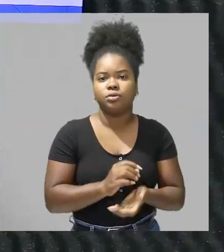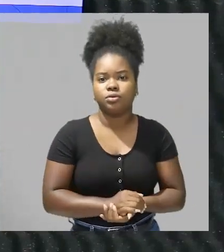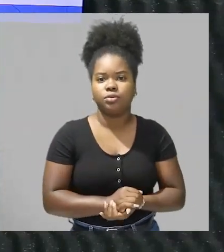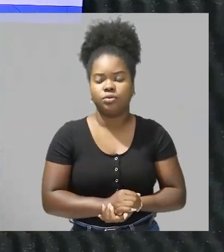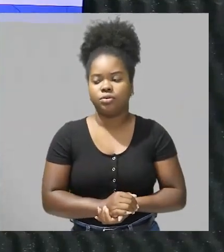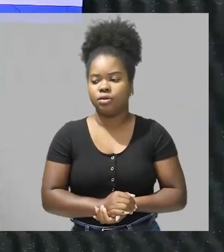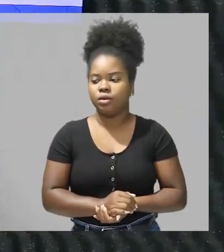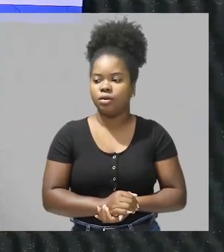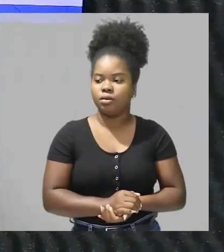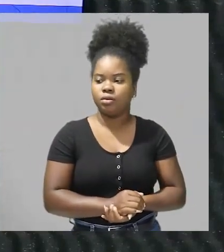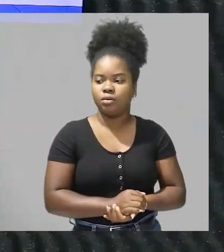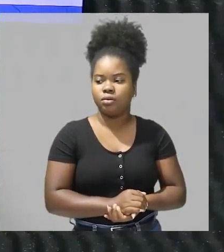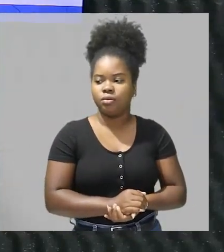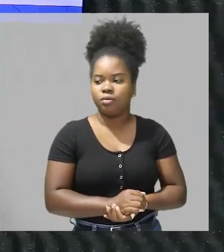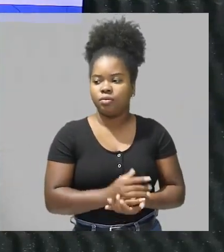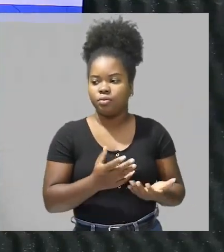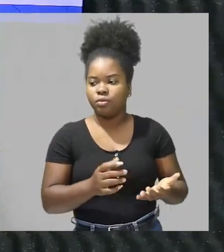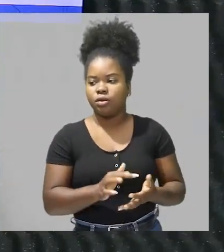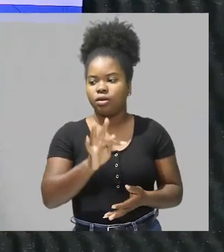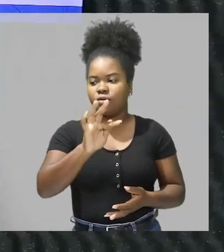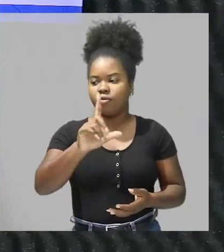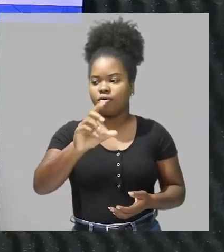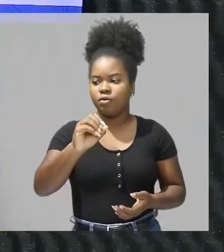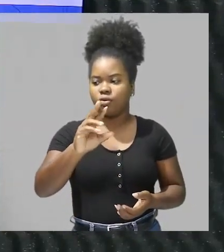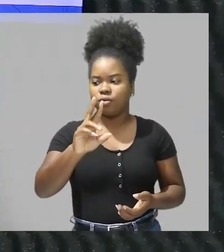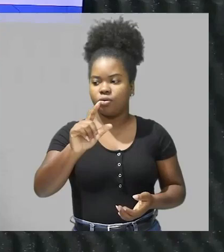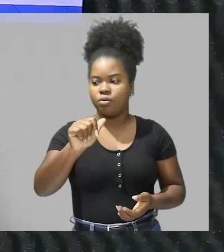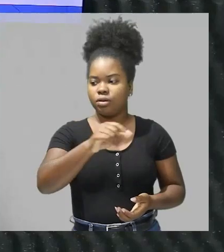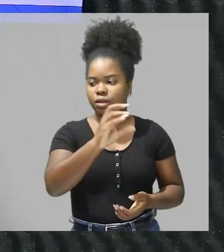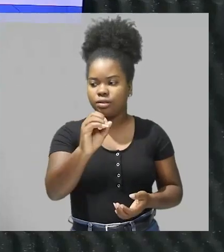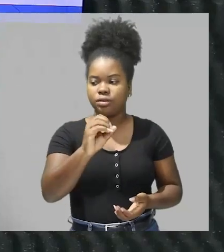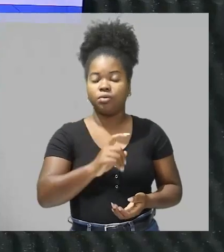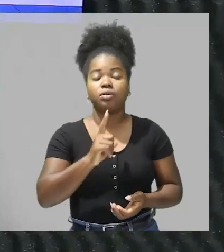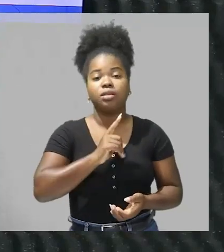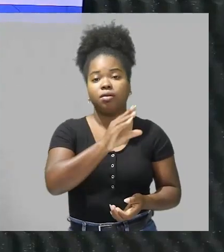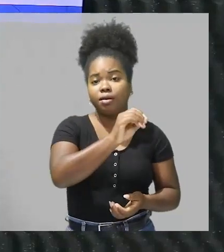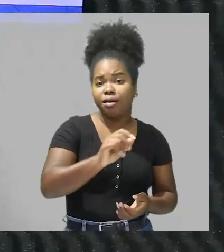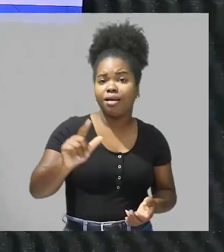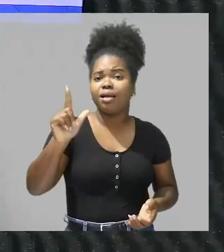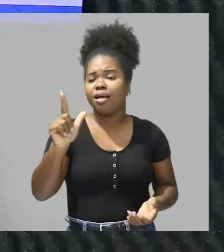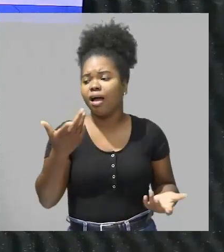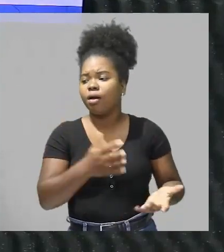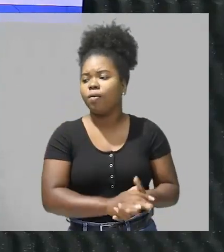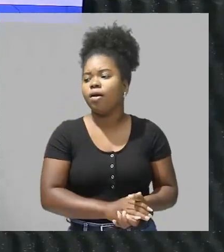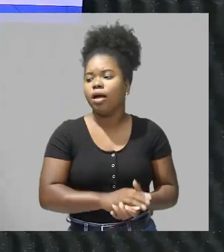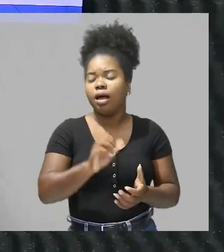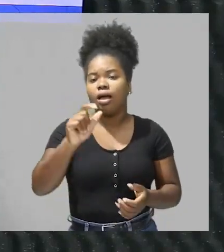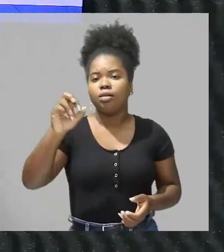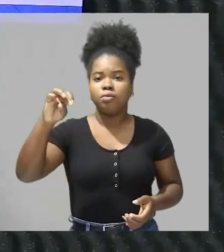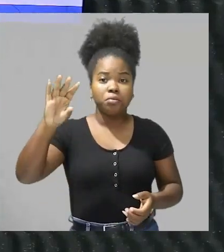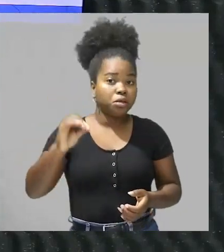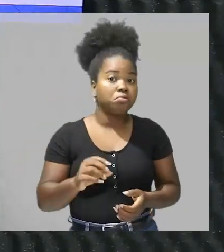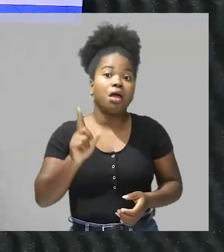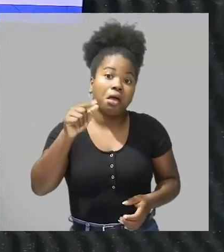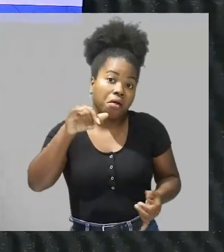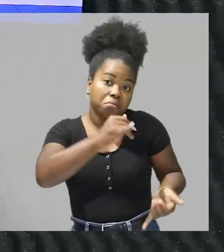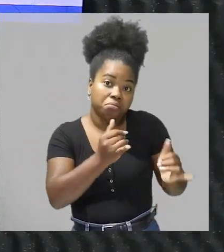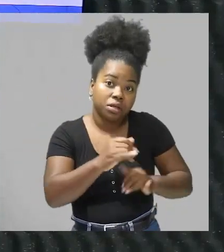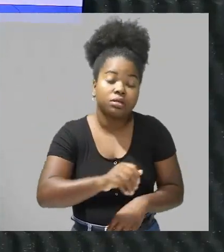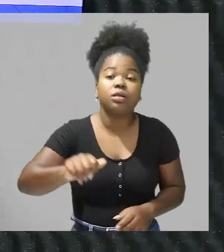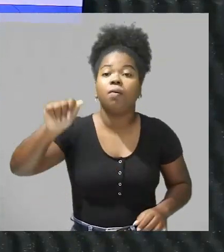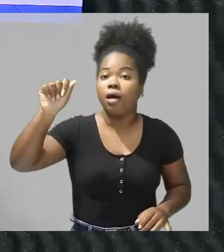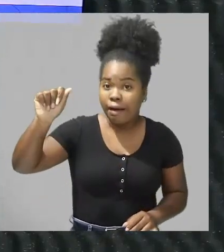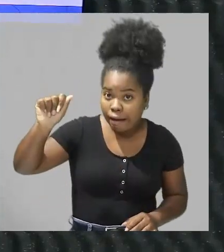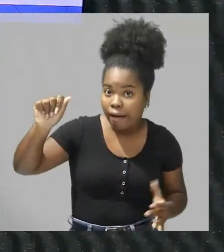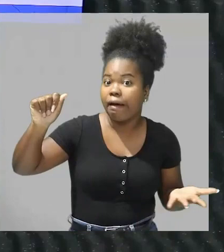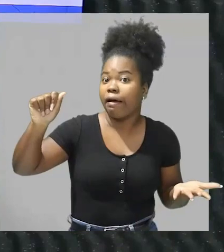do sulfato de alumínio e Cal posso turminha sulfato de alumínio e Cal são substâncias químicas show de bola então etapa